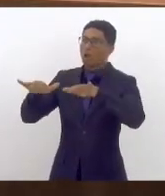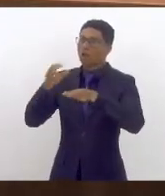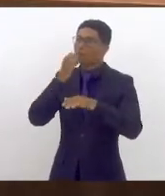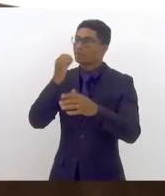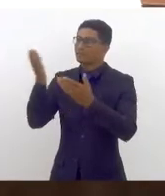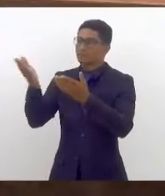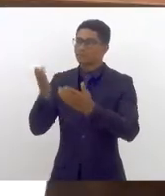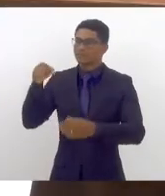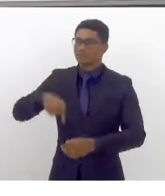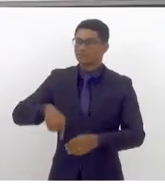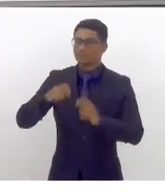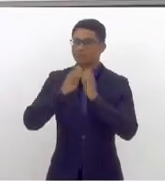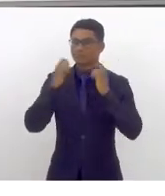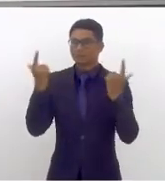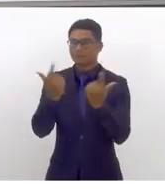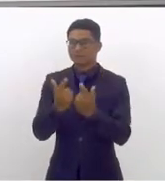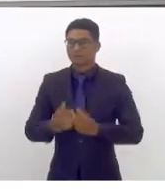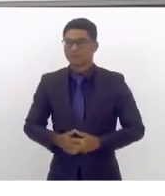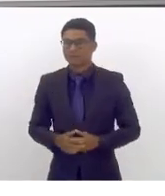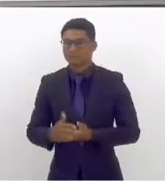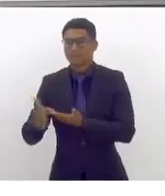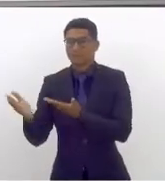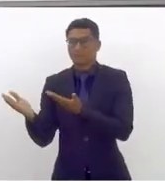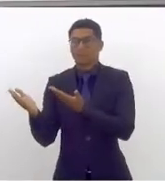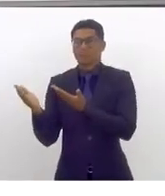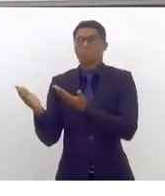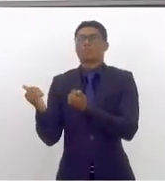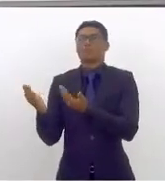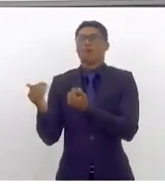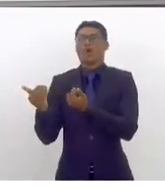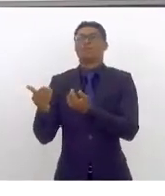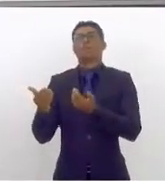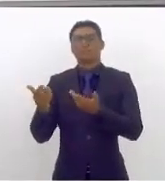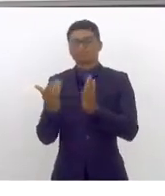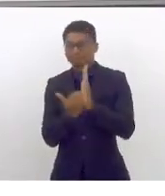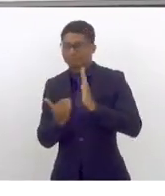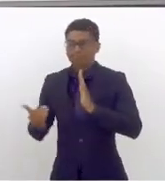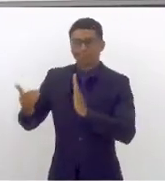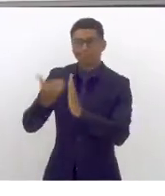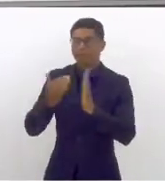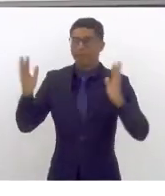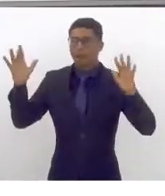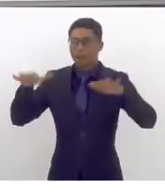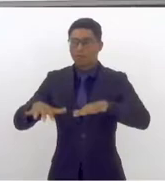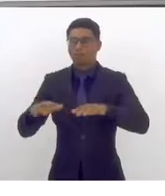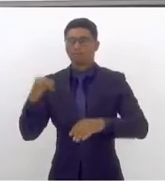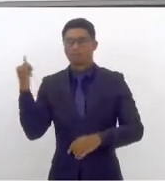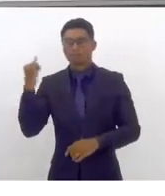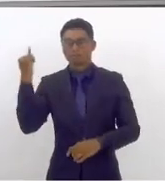e bem-vindas a essa casa que a juventude possa ocupar mais e mais esse espaço